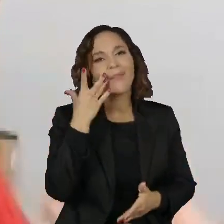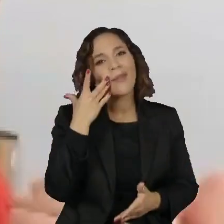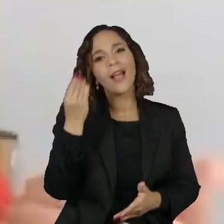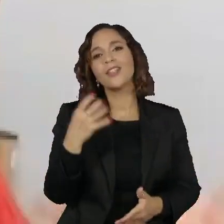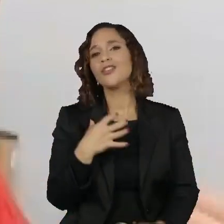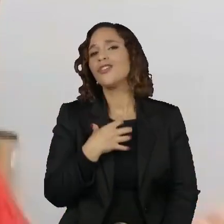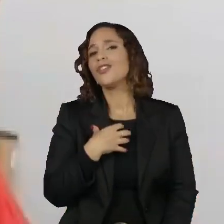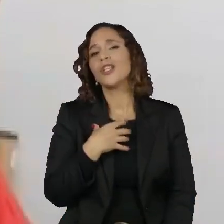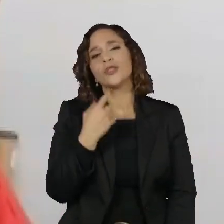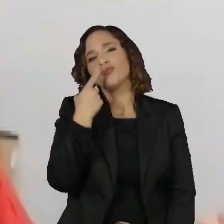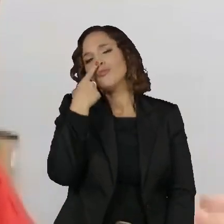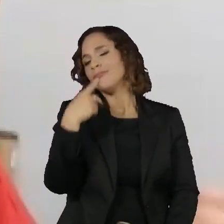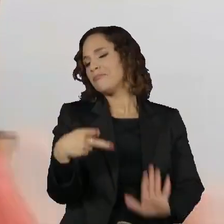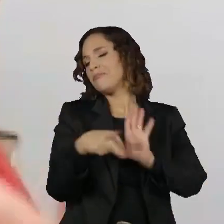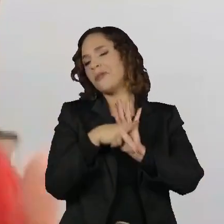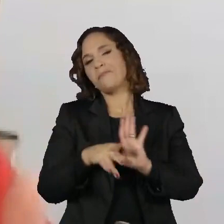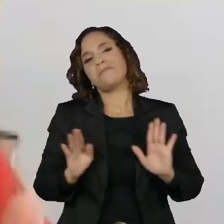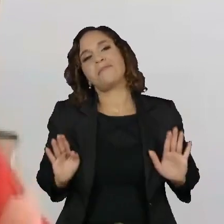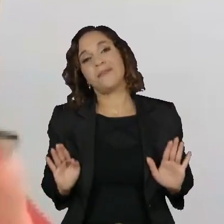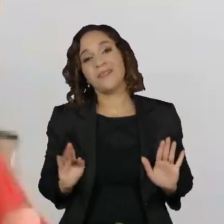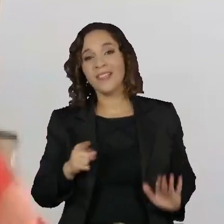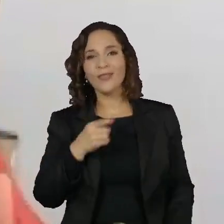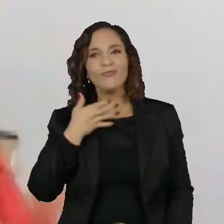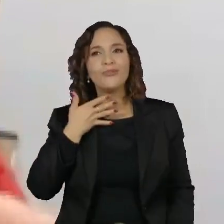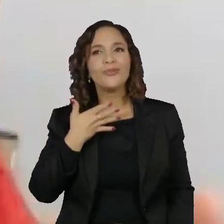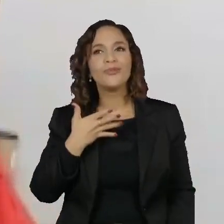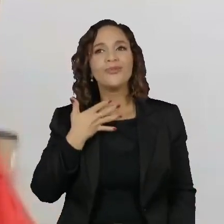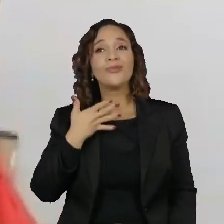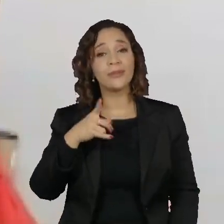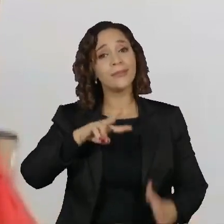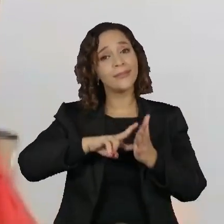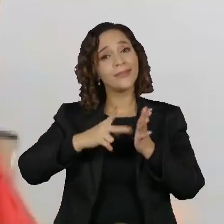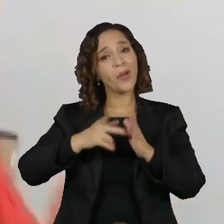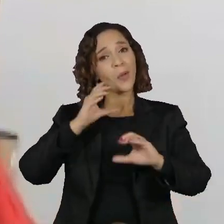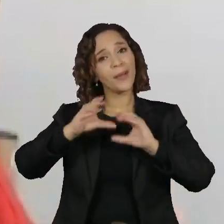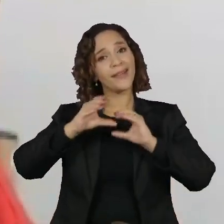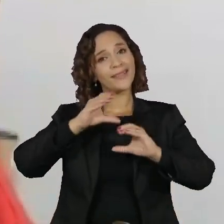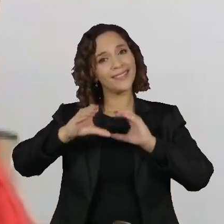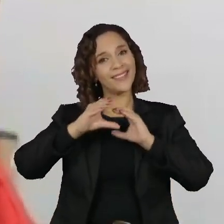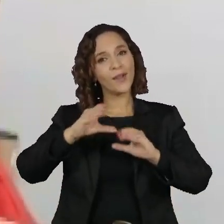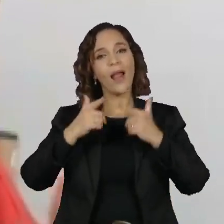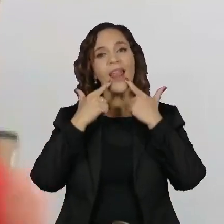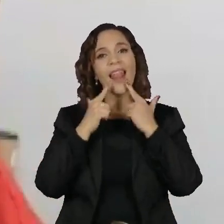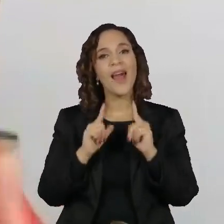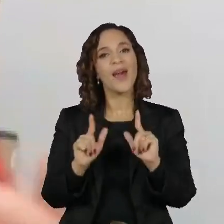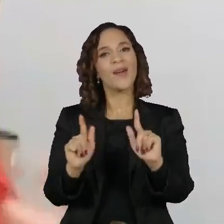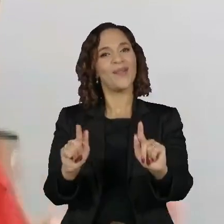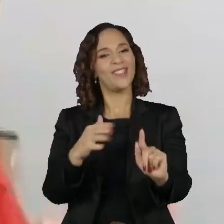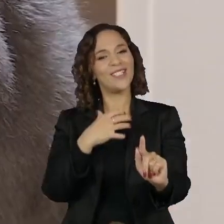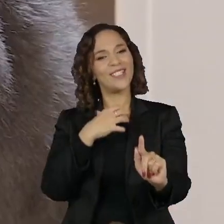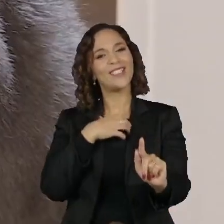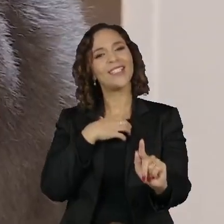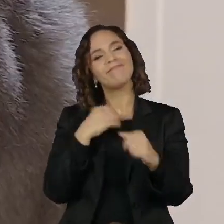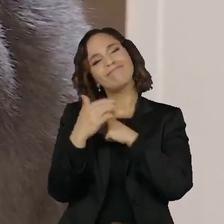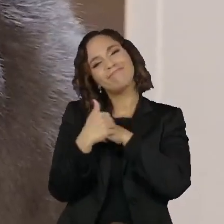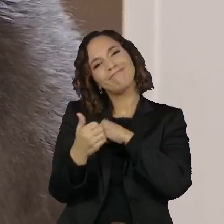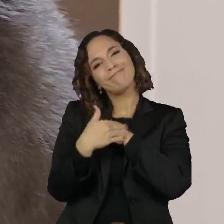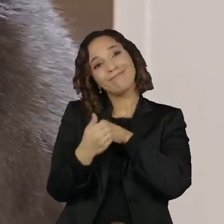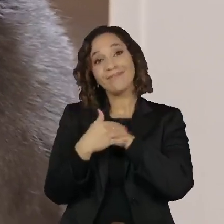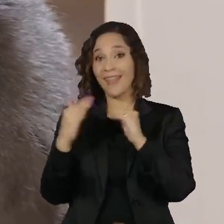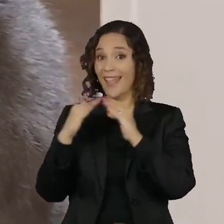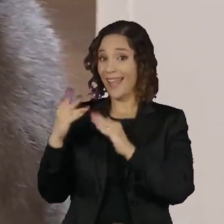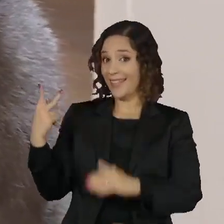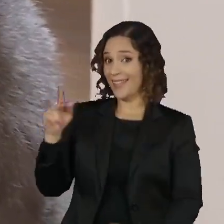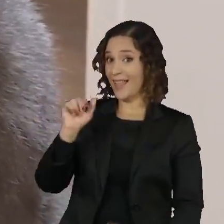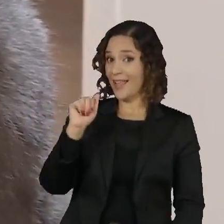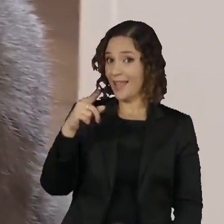jeito muito próprio. E o ronronar é essa comunicação, é essa linguagem de afeto. Na casa da Andrea,